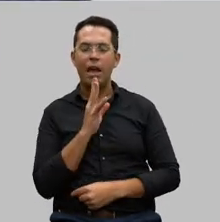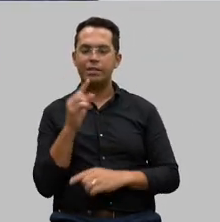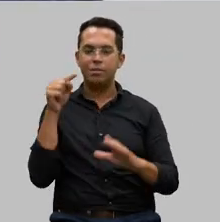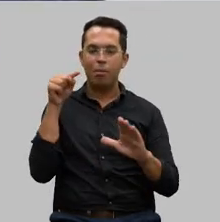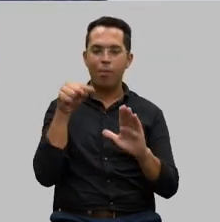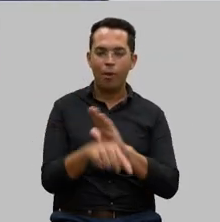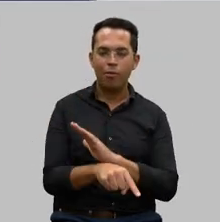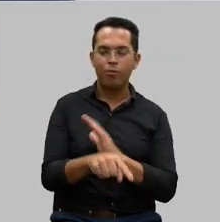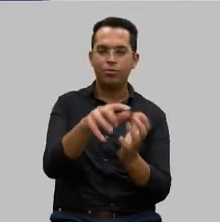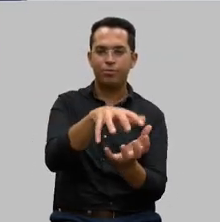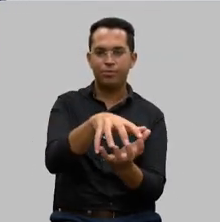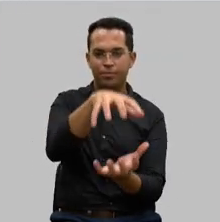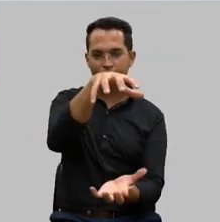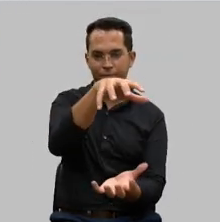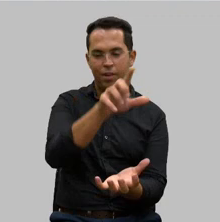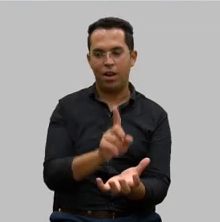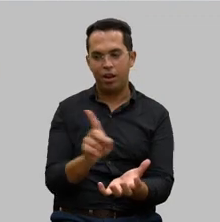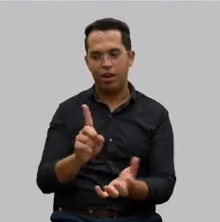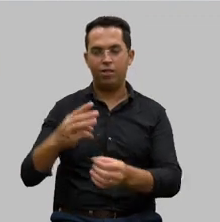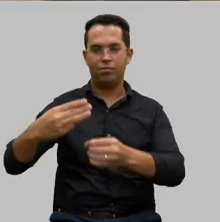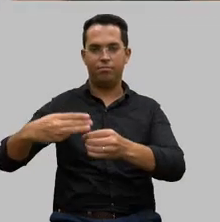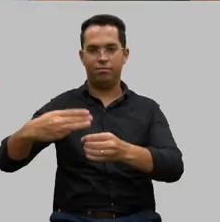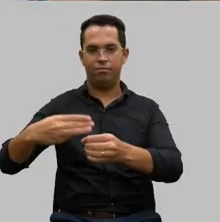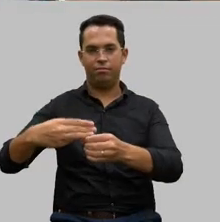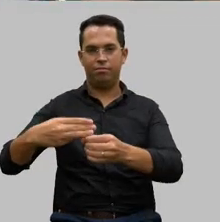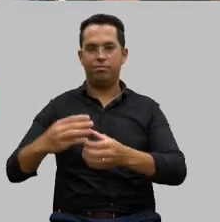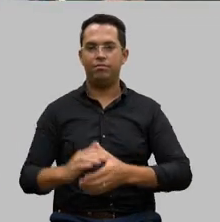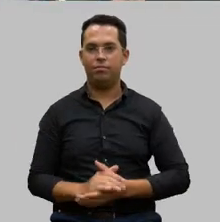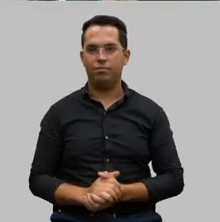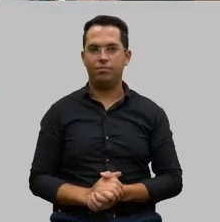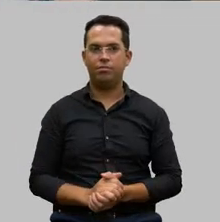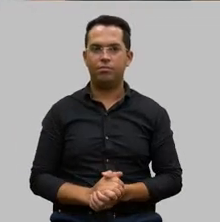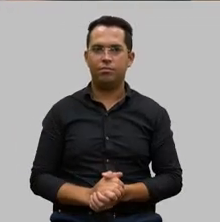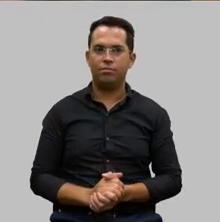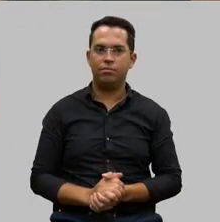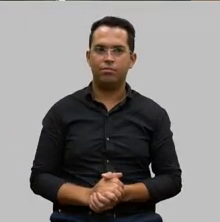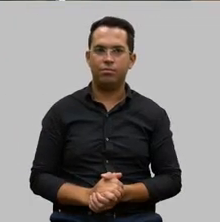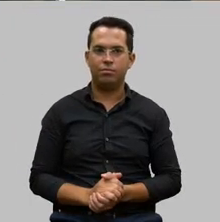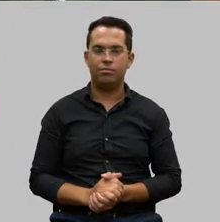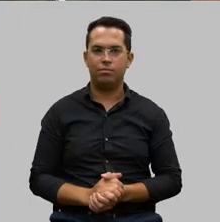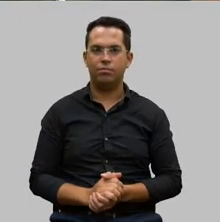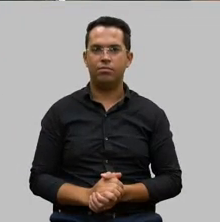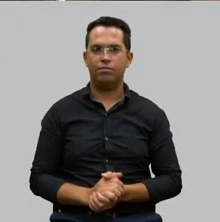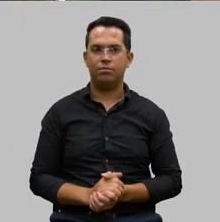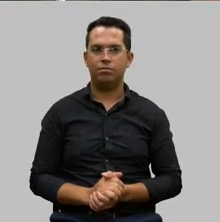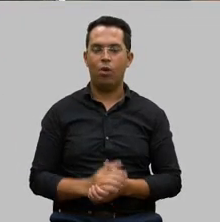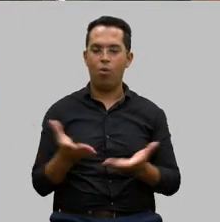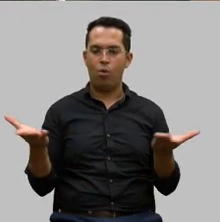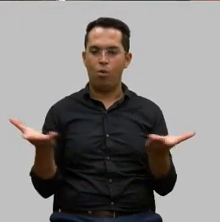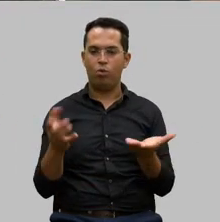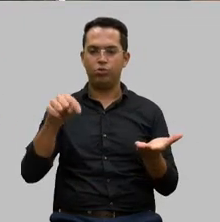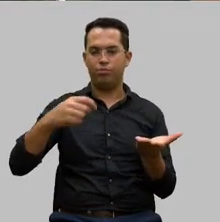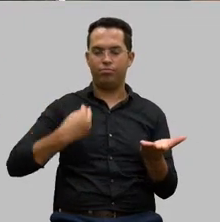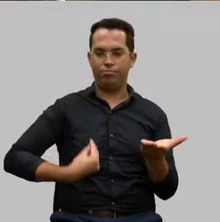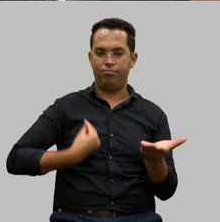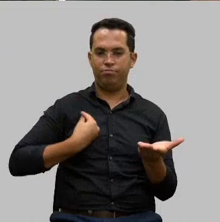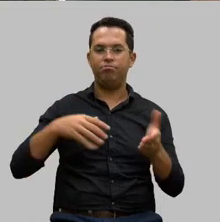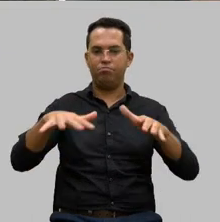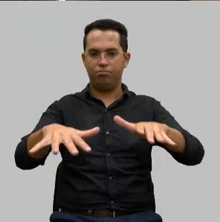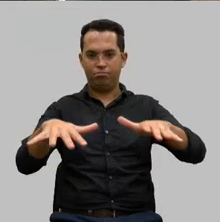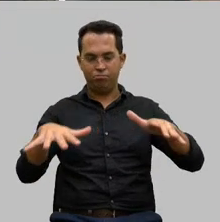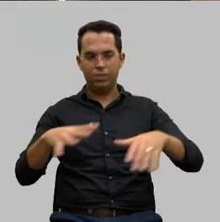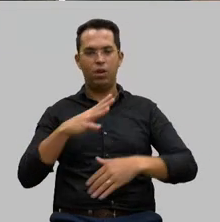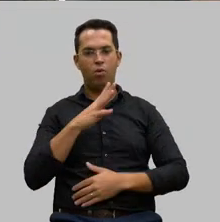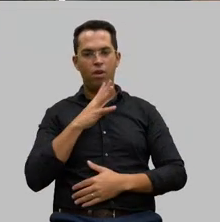antecedeu aqui falando que tá que quer conhecer as nossas associações ó beleza Vamos